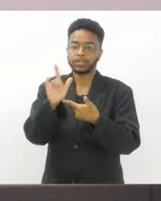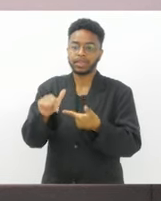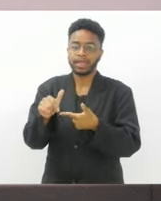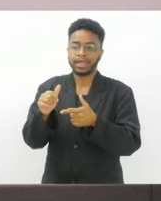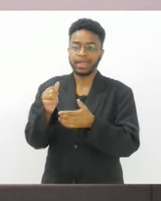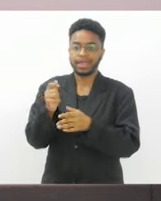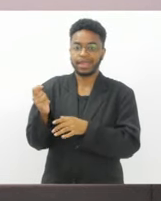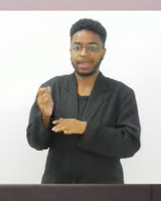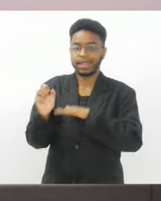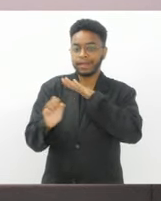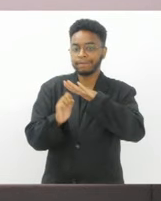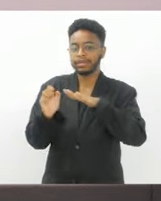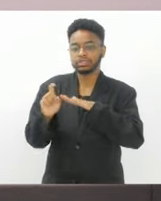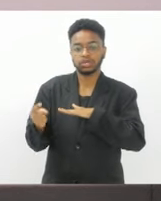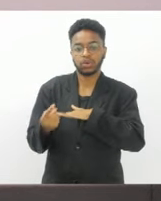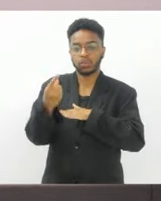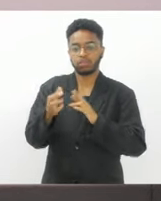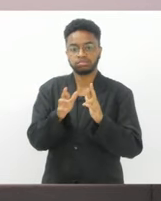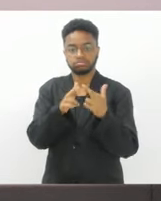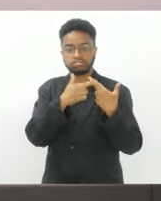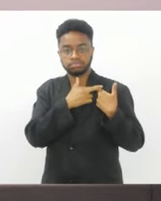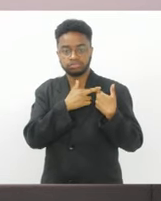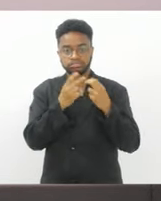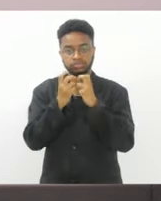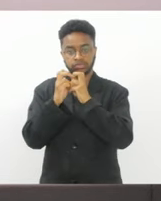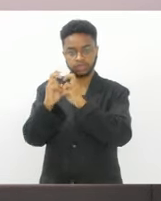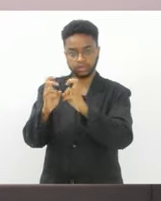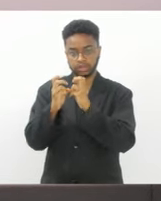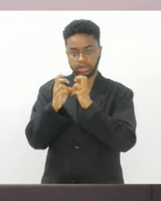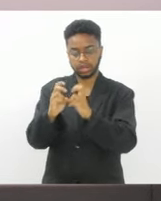exclusiva do transporte público ferroviário de